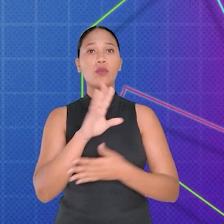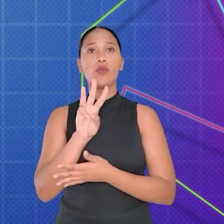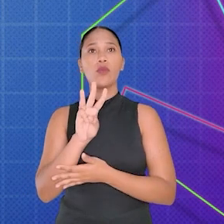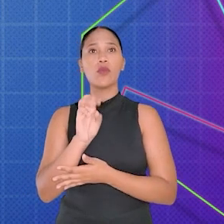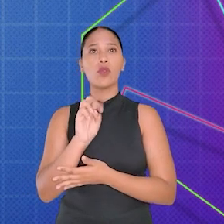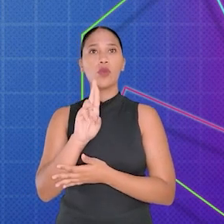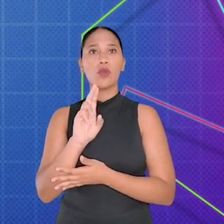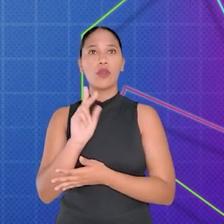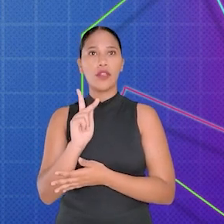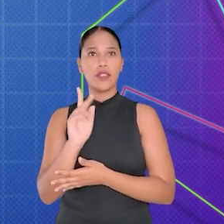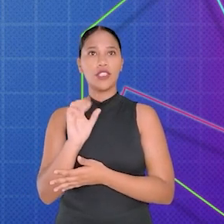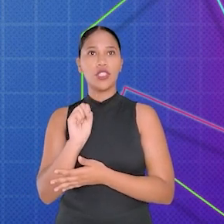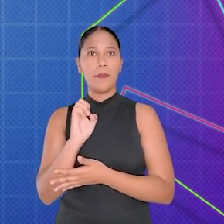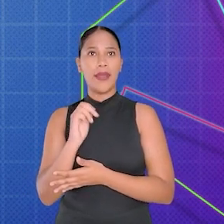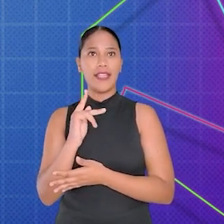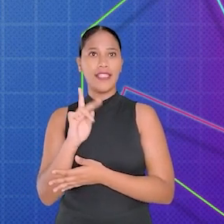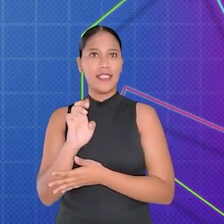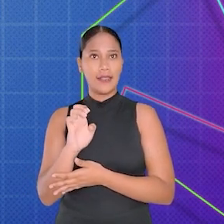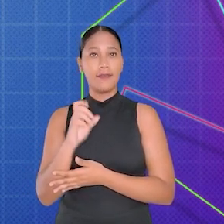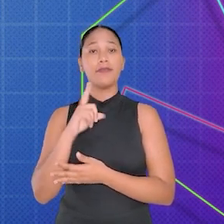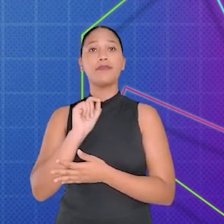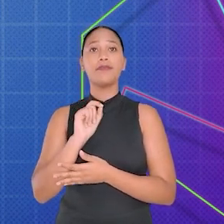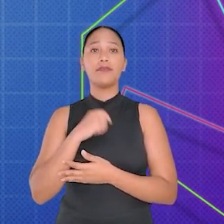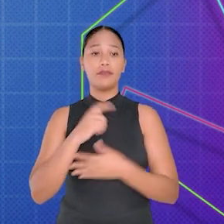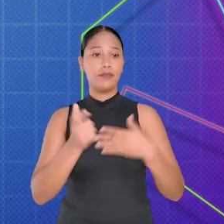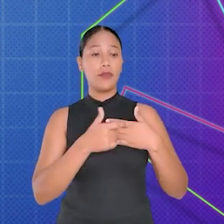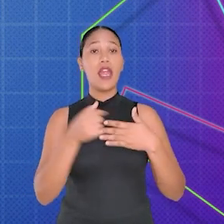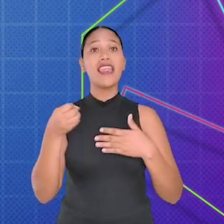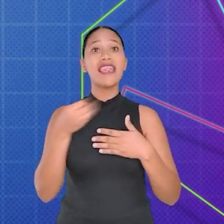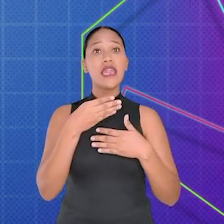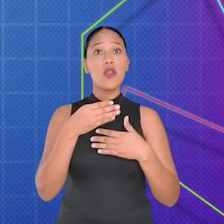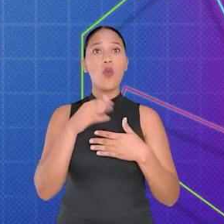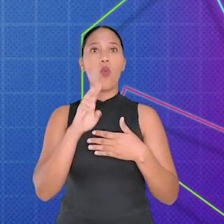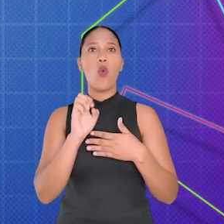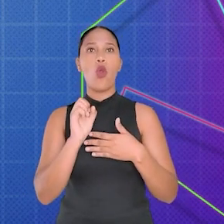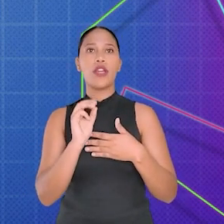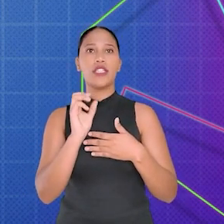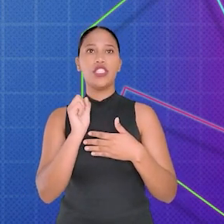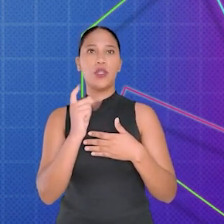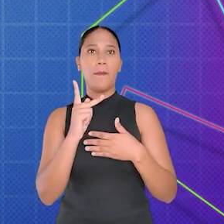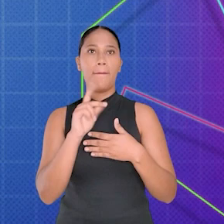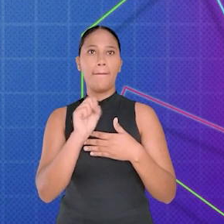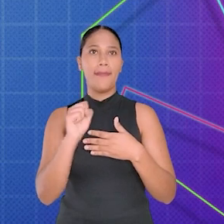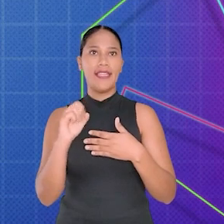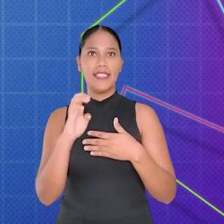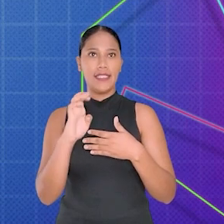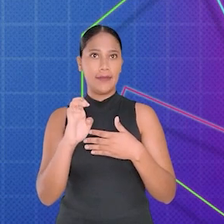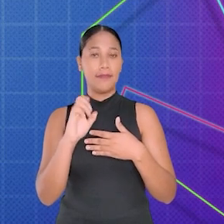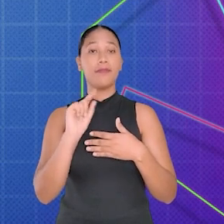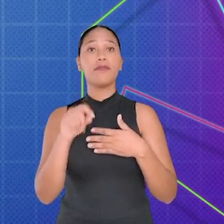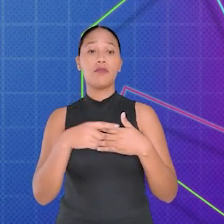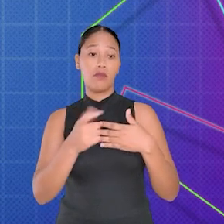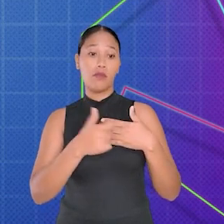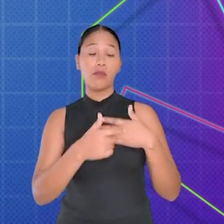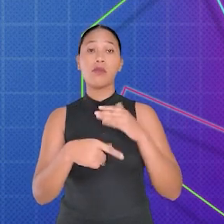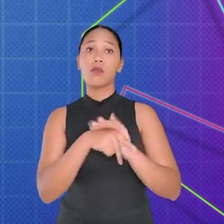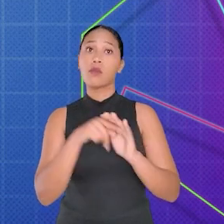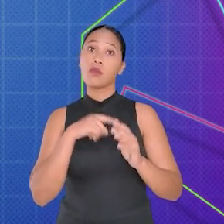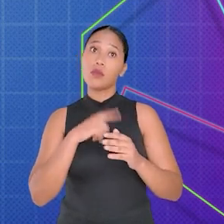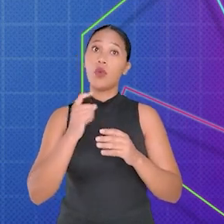workspace com as ferramentas e painéis que desejar. E essas são apenas algumas dicas e truques para tornar a interface do Blender mais eficiente e